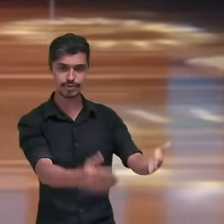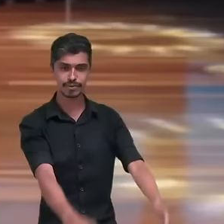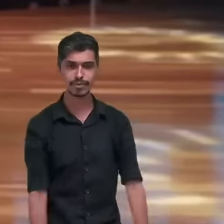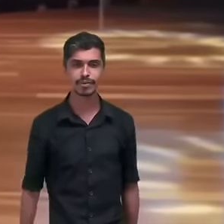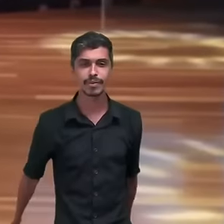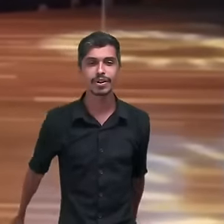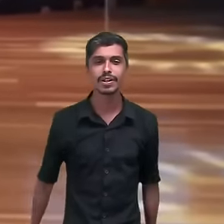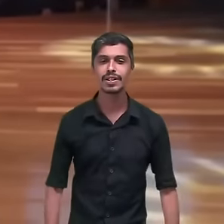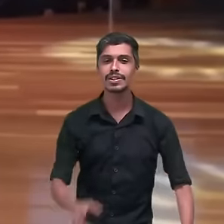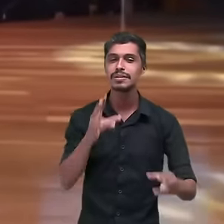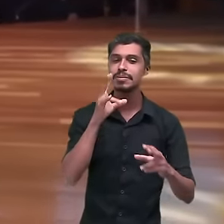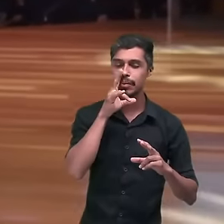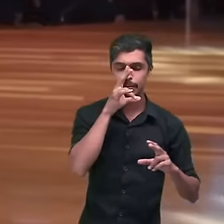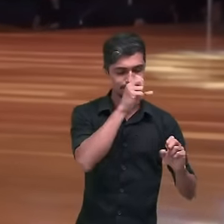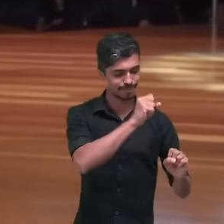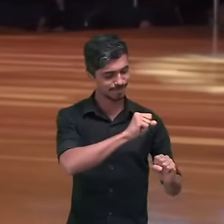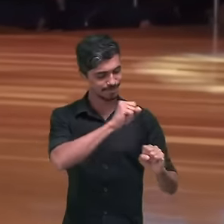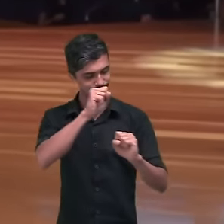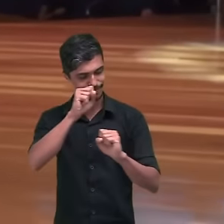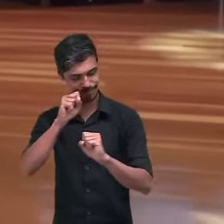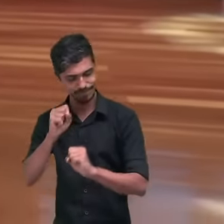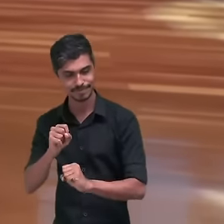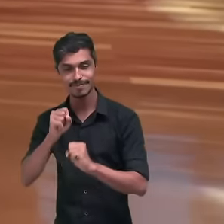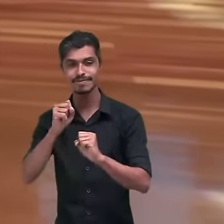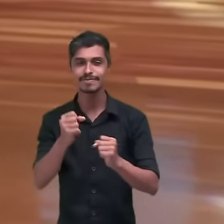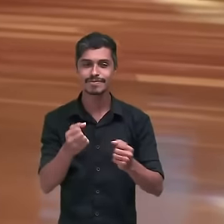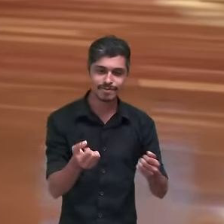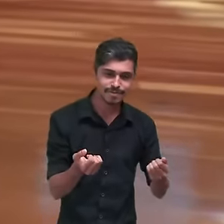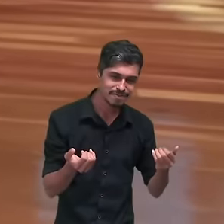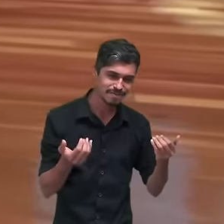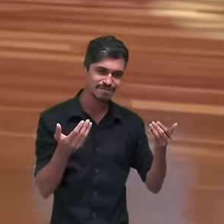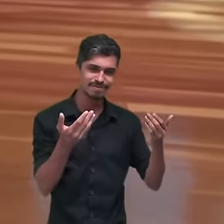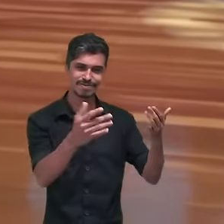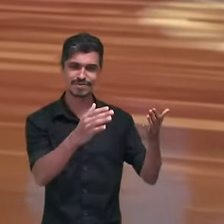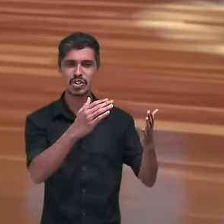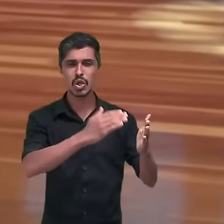a força. Me ajuda, Senhor.